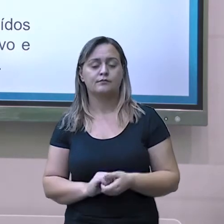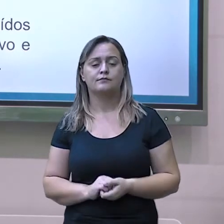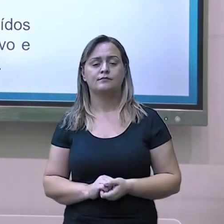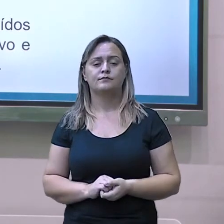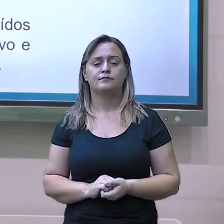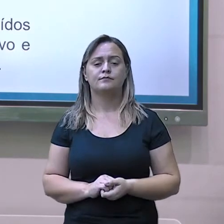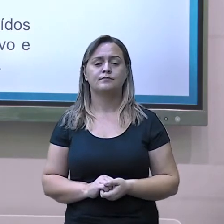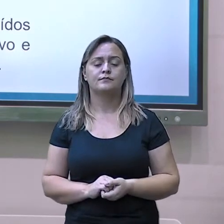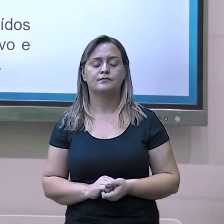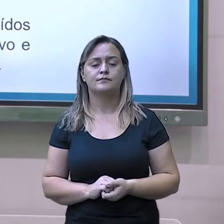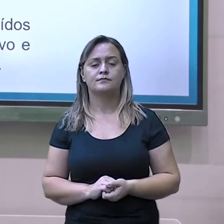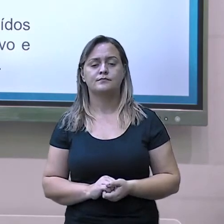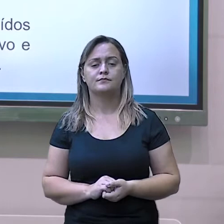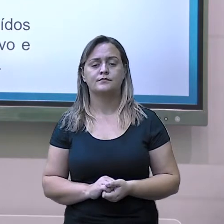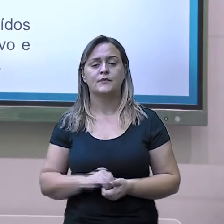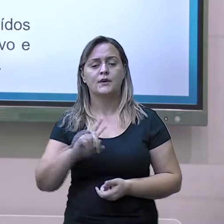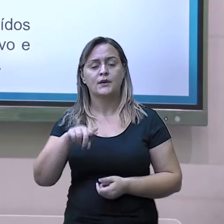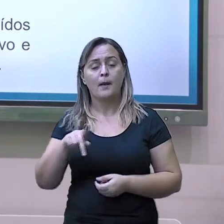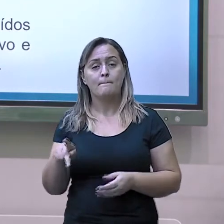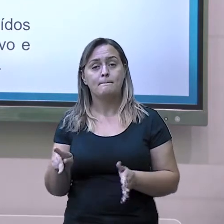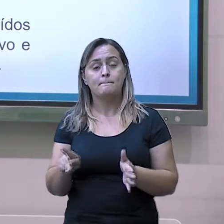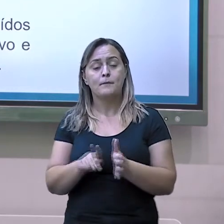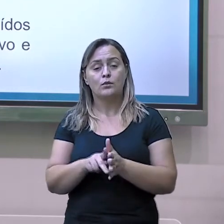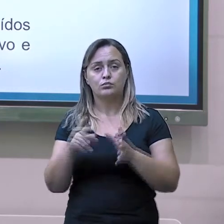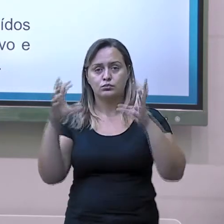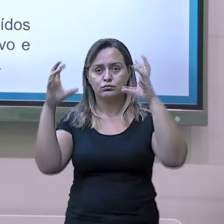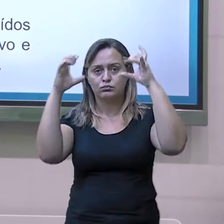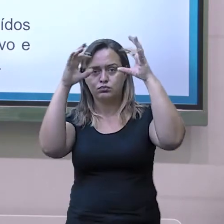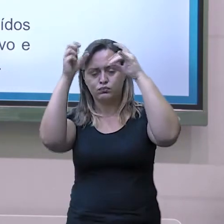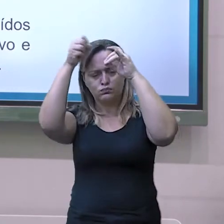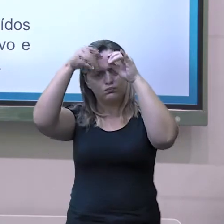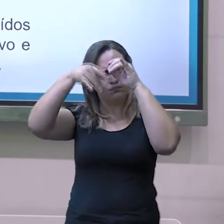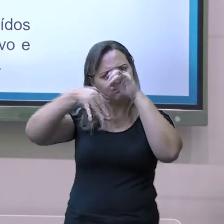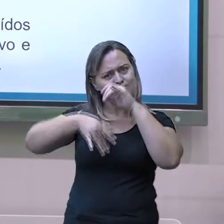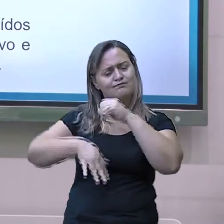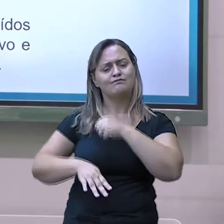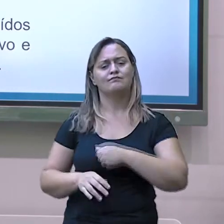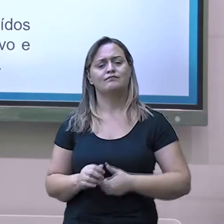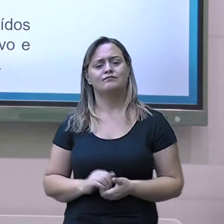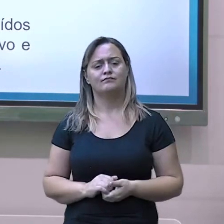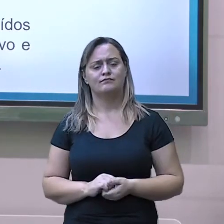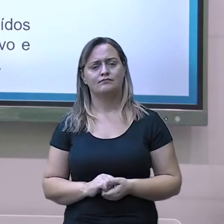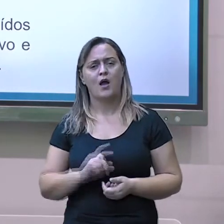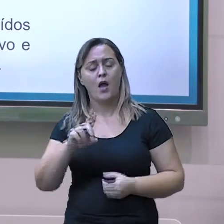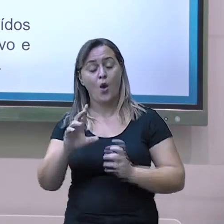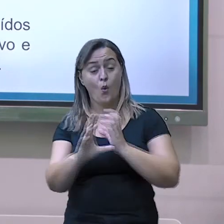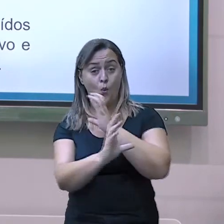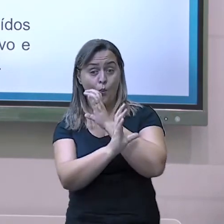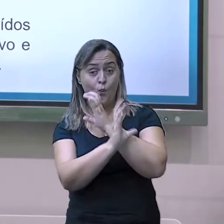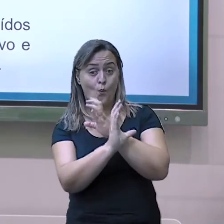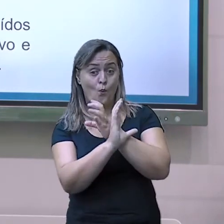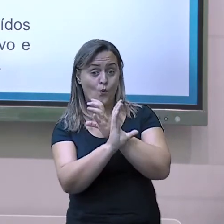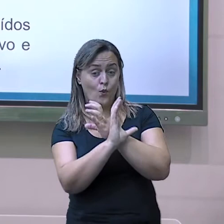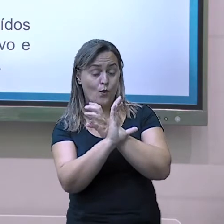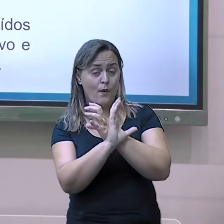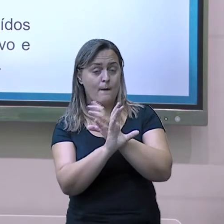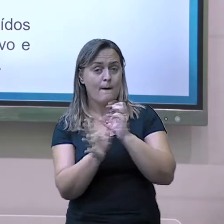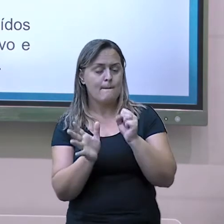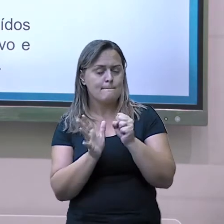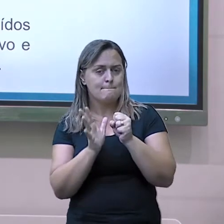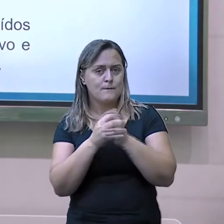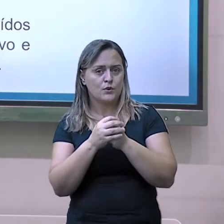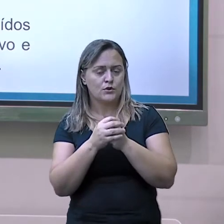do sistema nervoso. Então, olha aí a proteção que os ossos oferecem